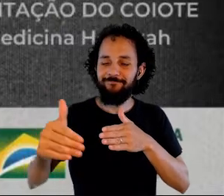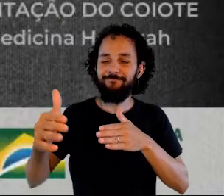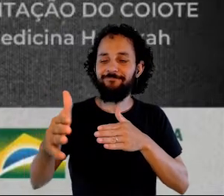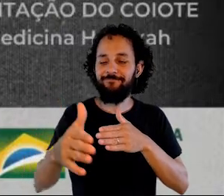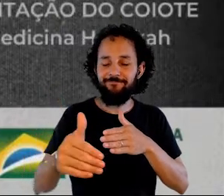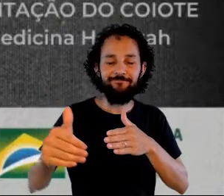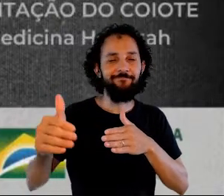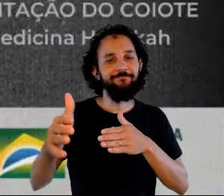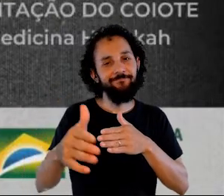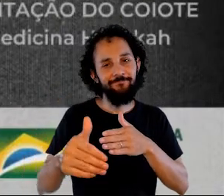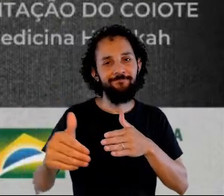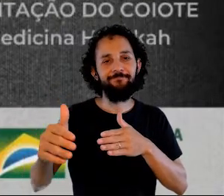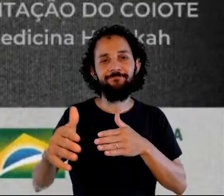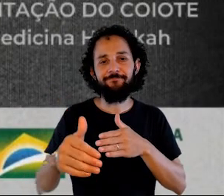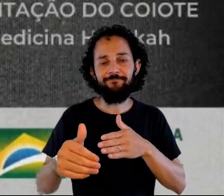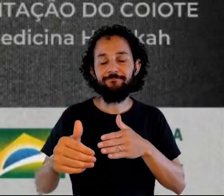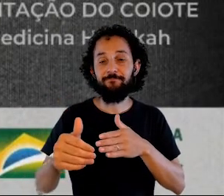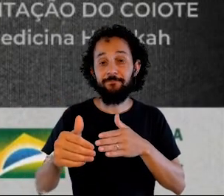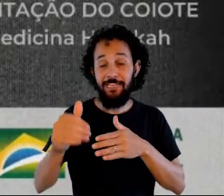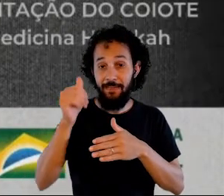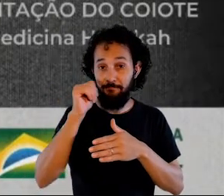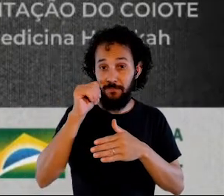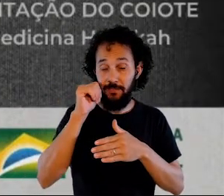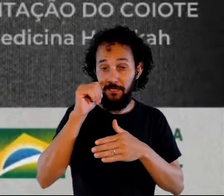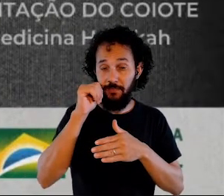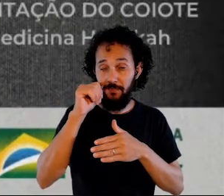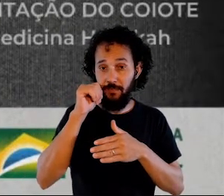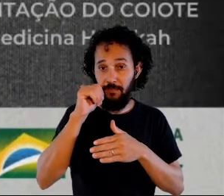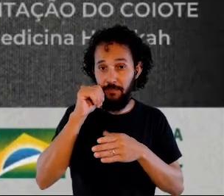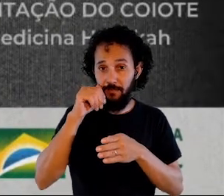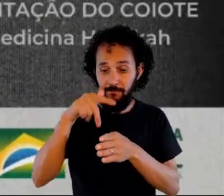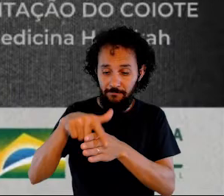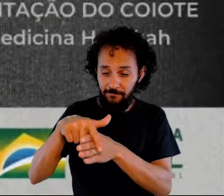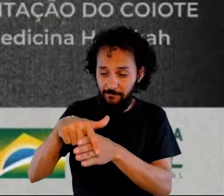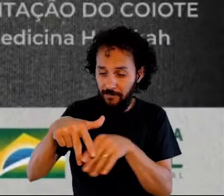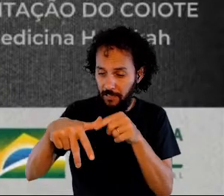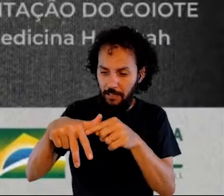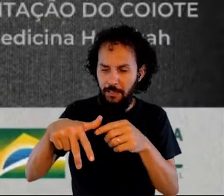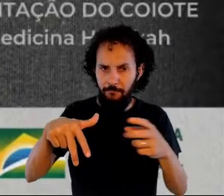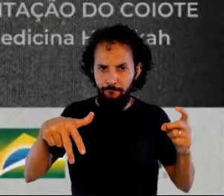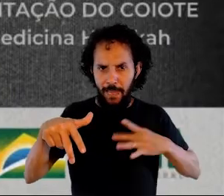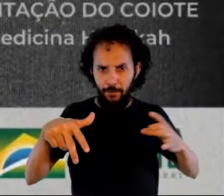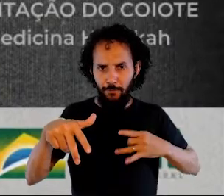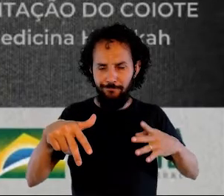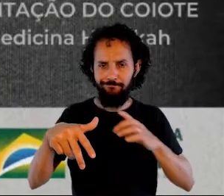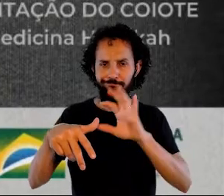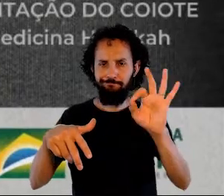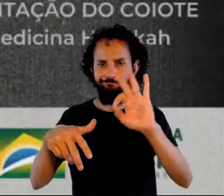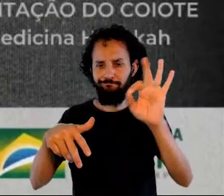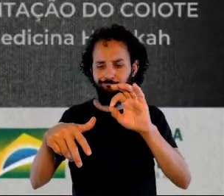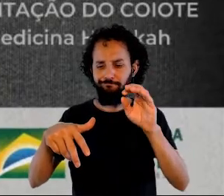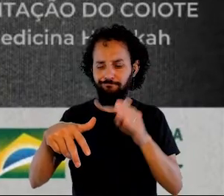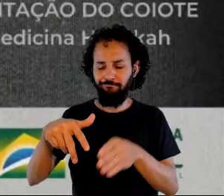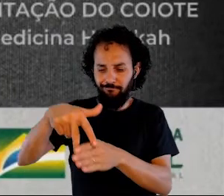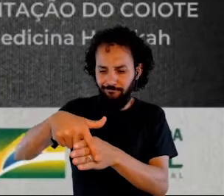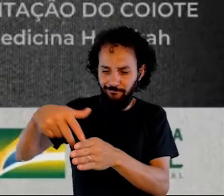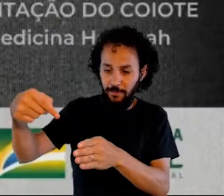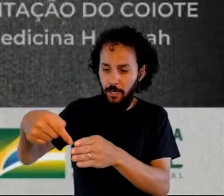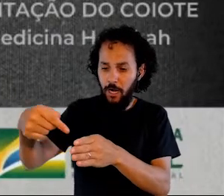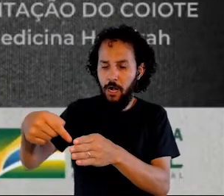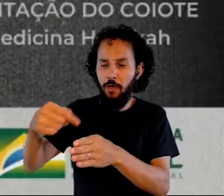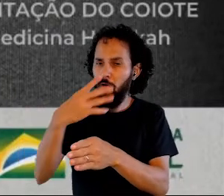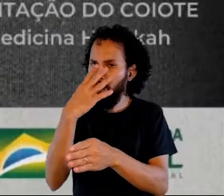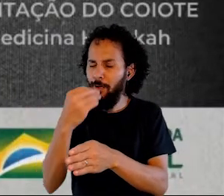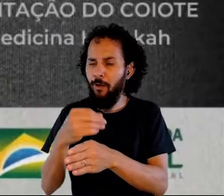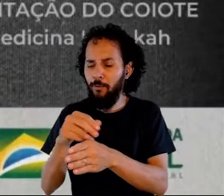Na menina não existe medo. E o coiote caminha tão